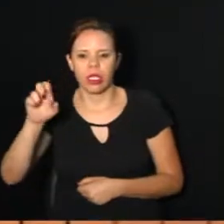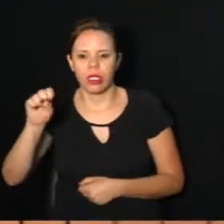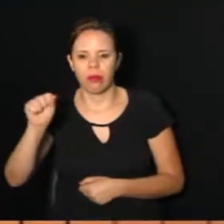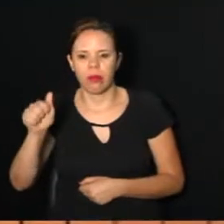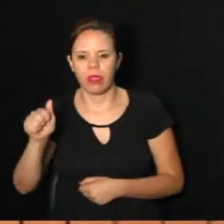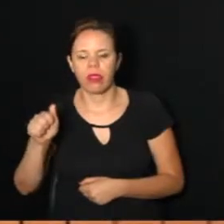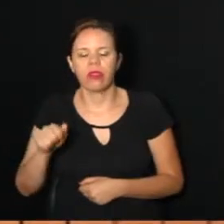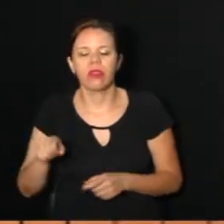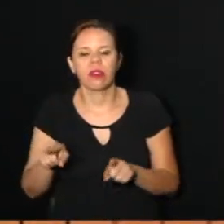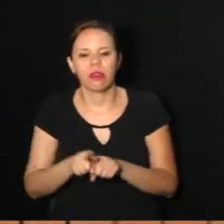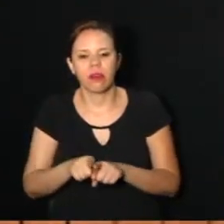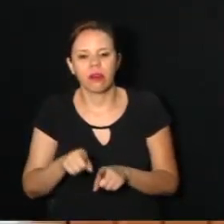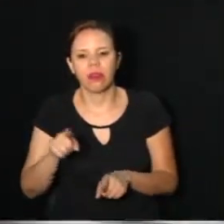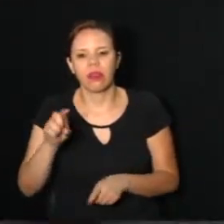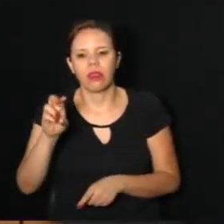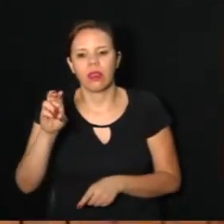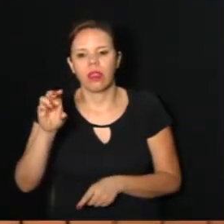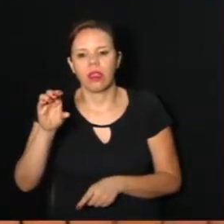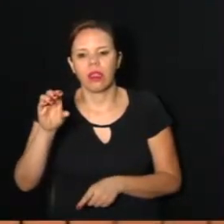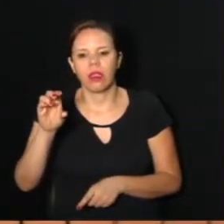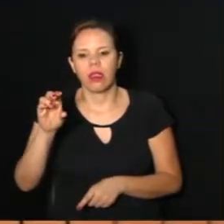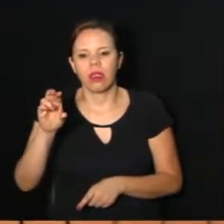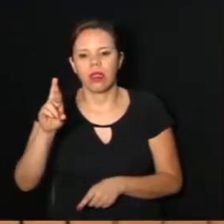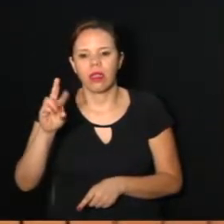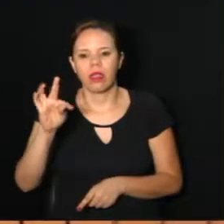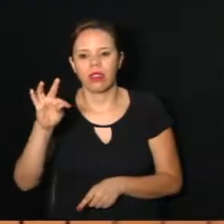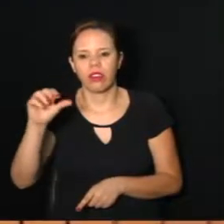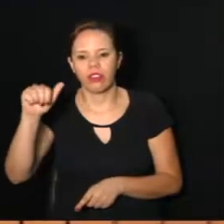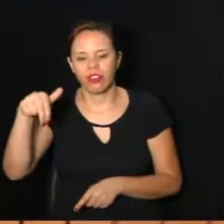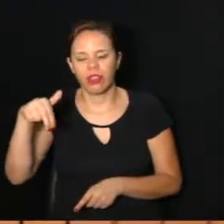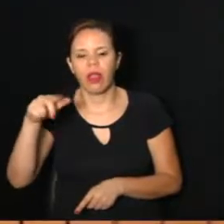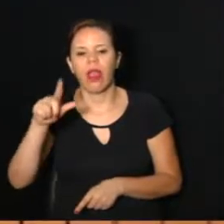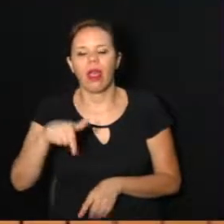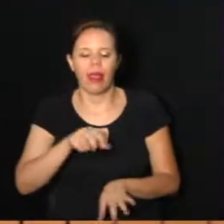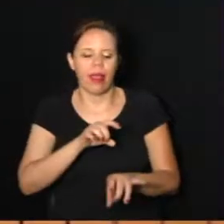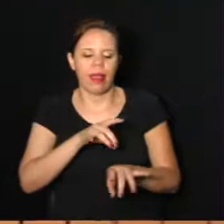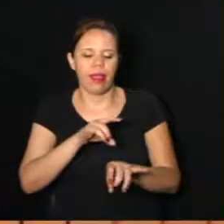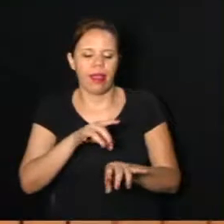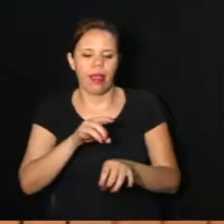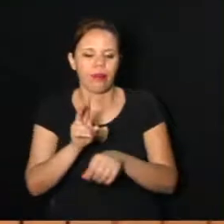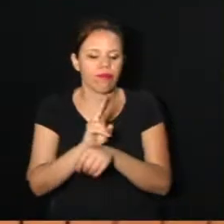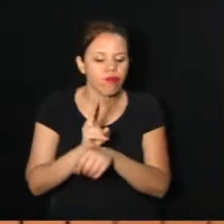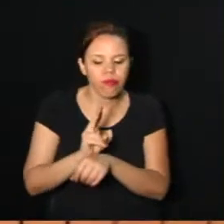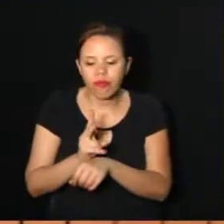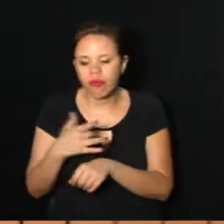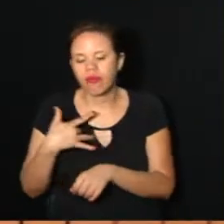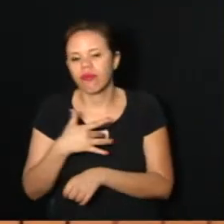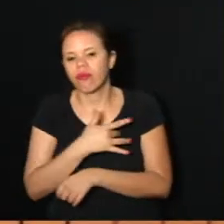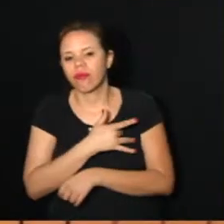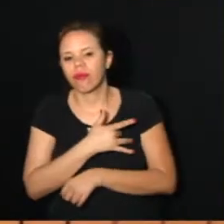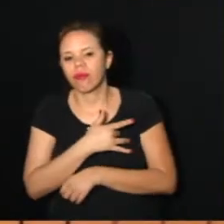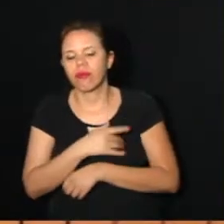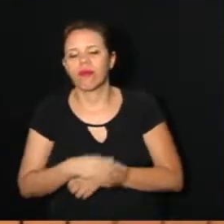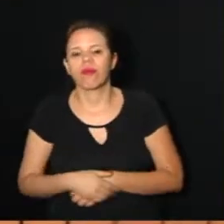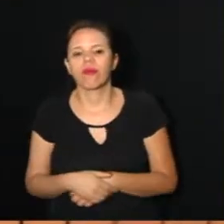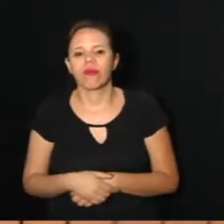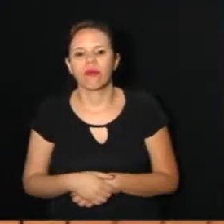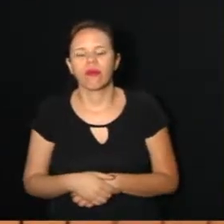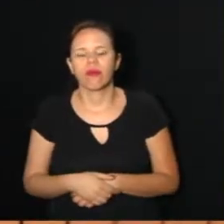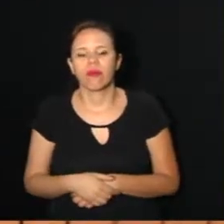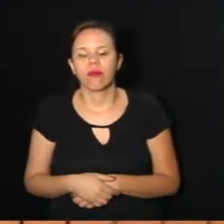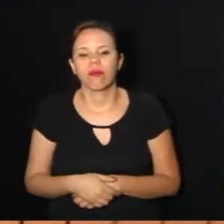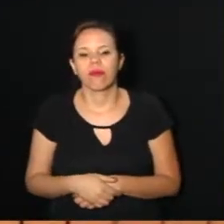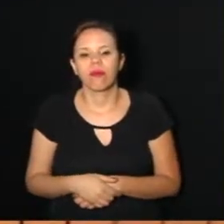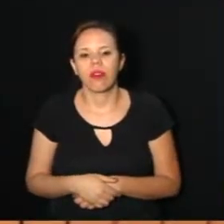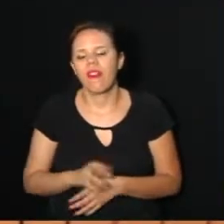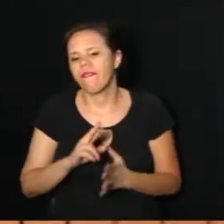como também a senhora Cristian Silva, técnica em Vigilância da Saúde, Devisa, Departamento de Vigilância em Saúde.